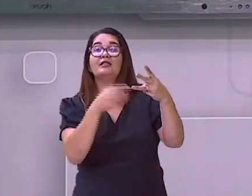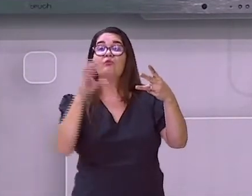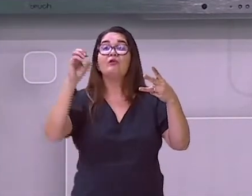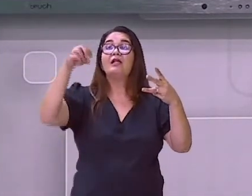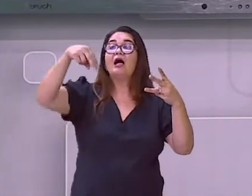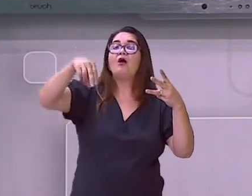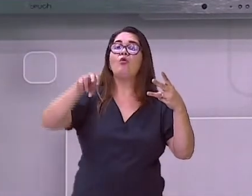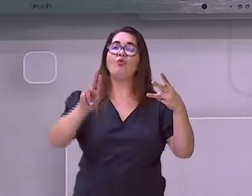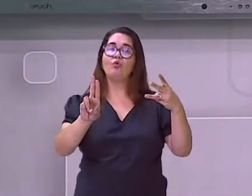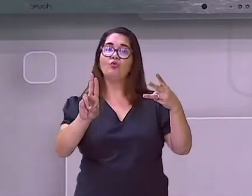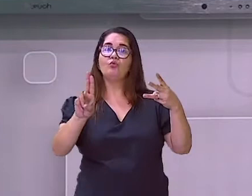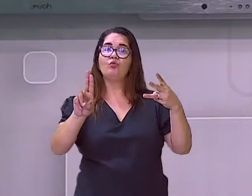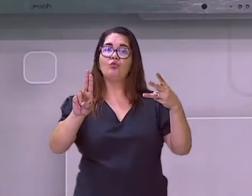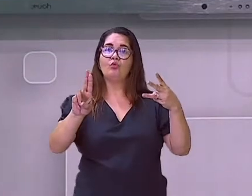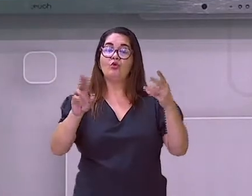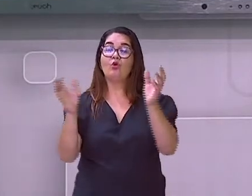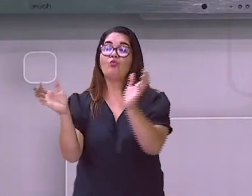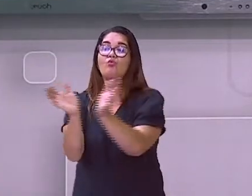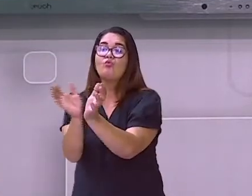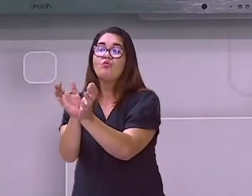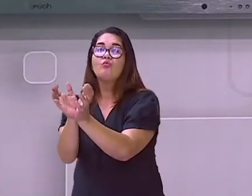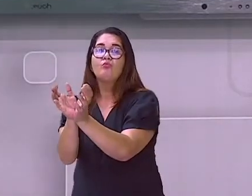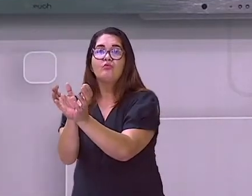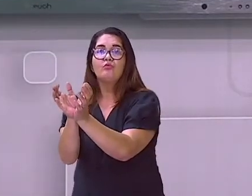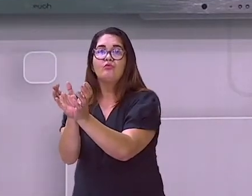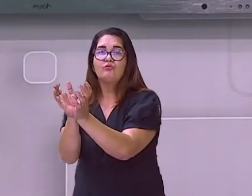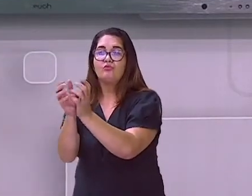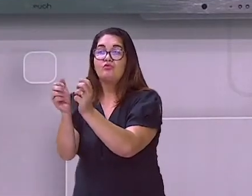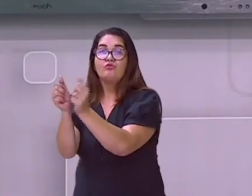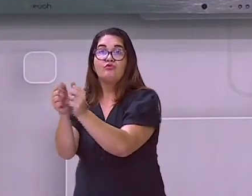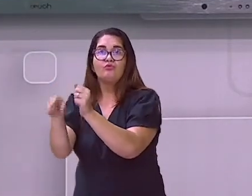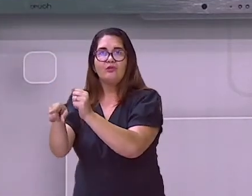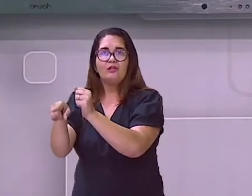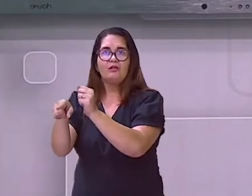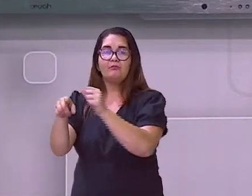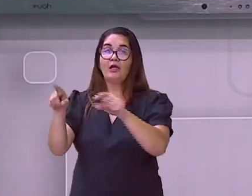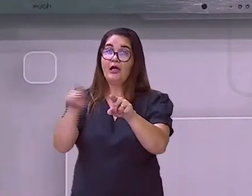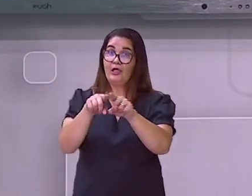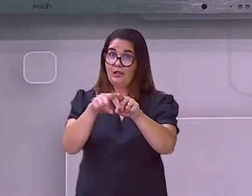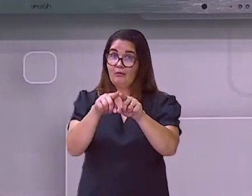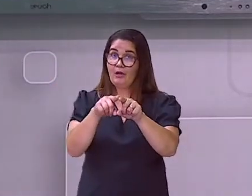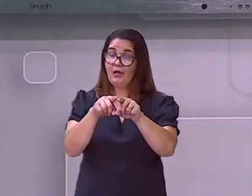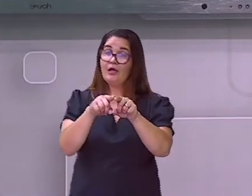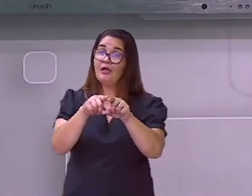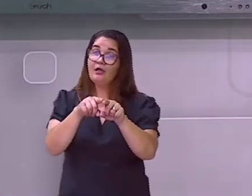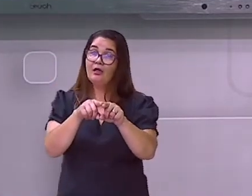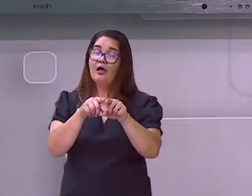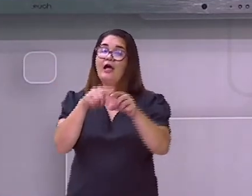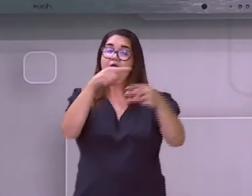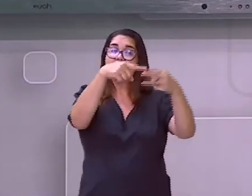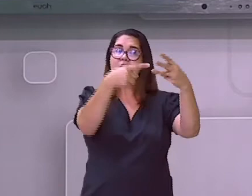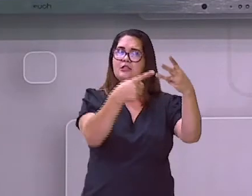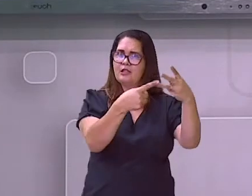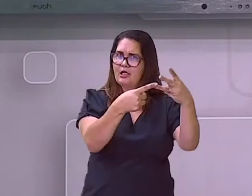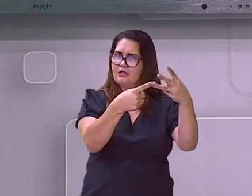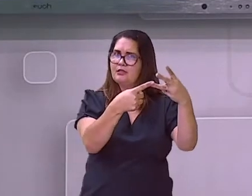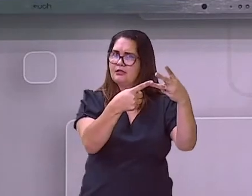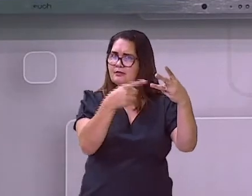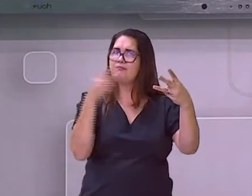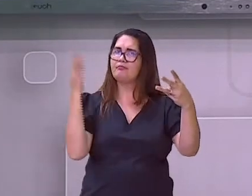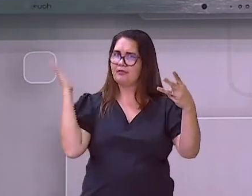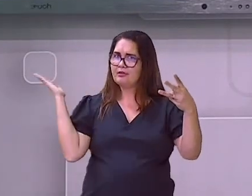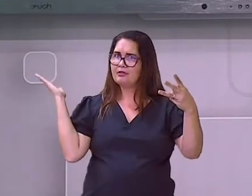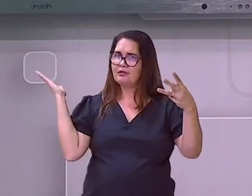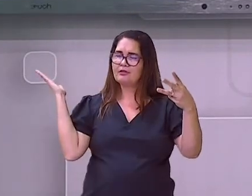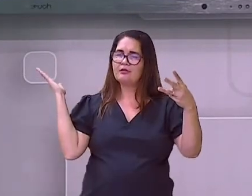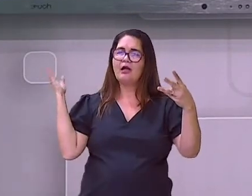G7? Grupo dos 7 países mais ricos do mundo. Tem grande importância,